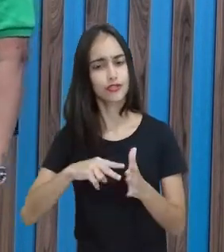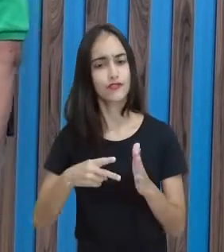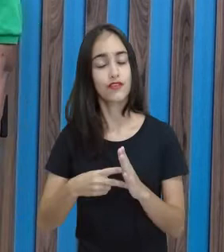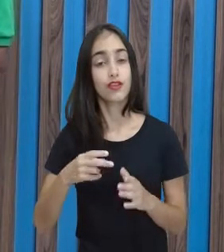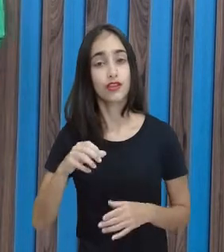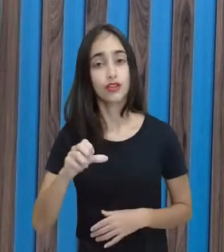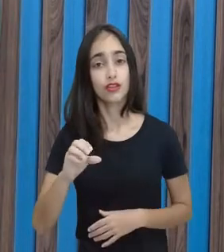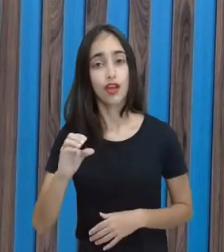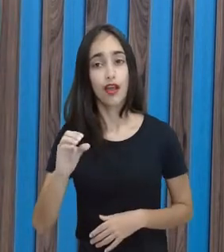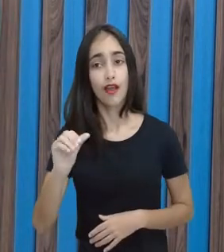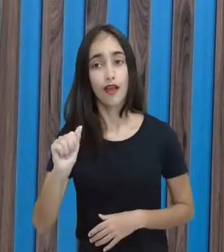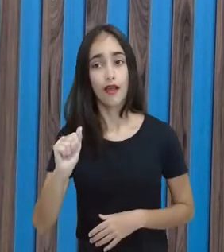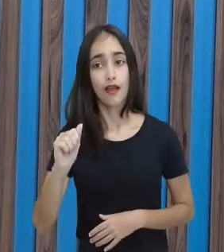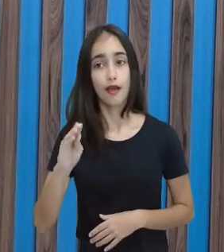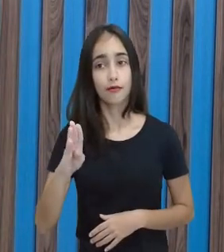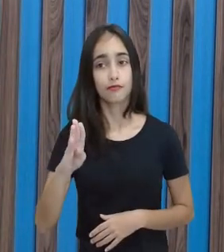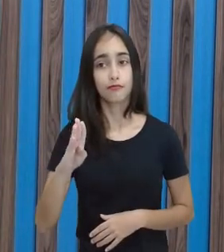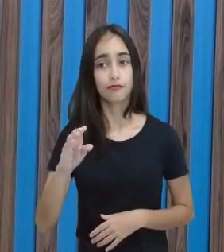abscissas.